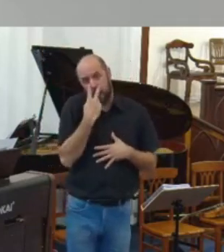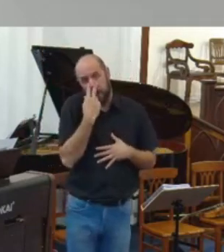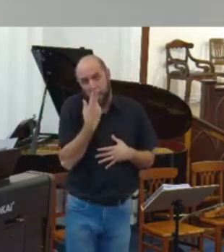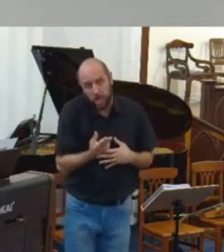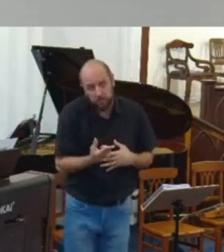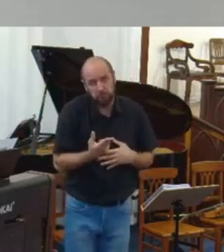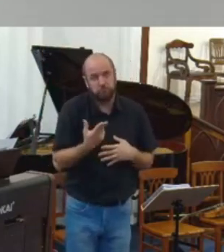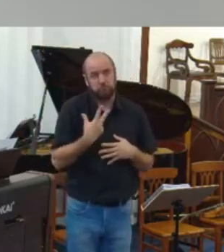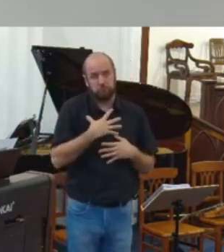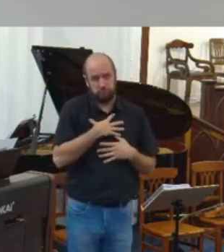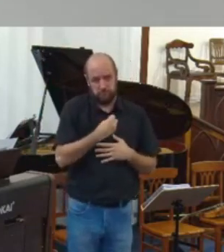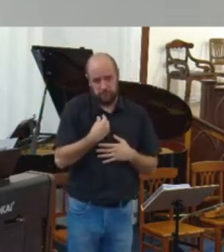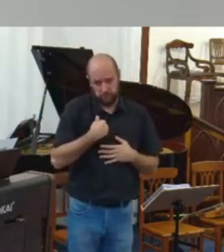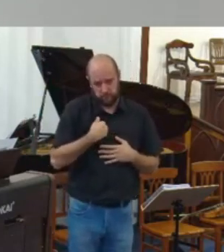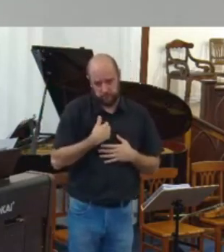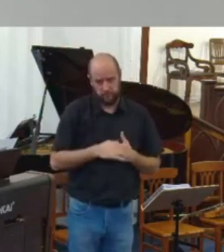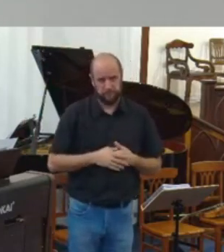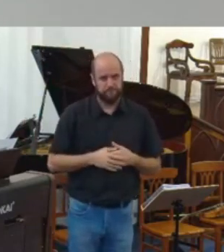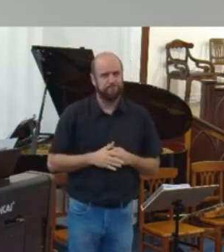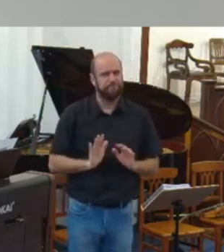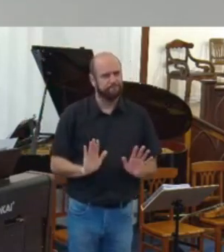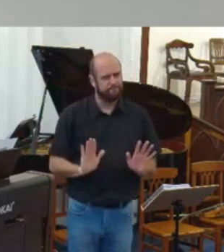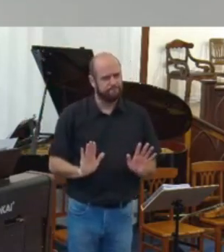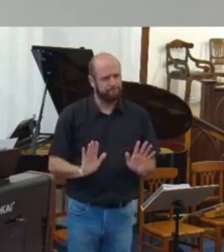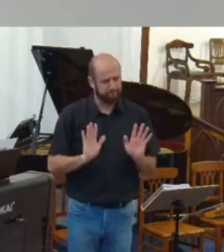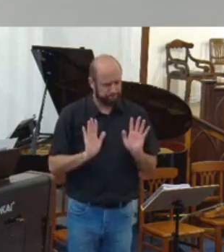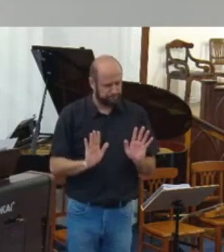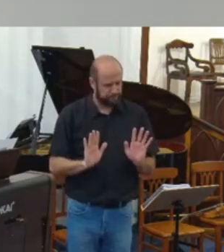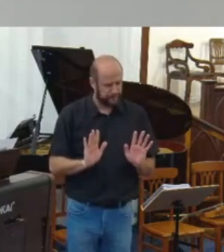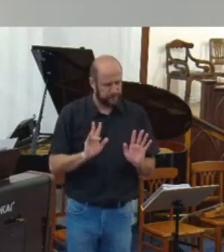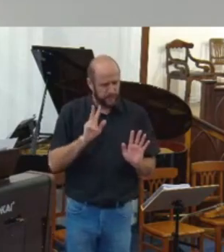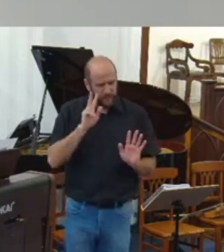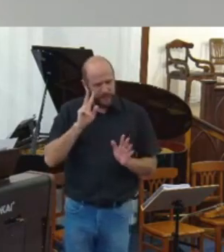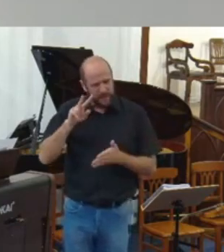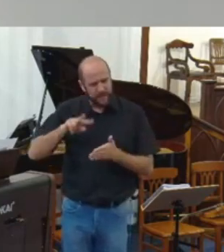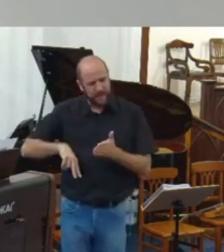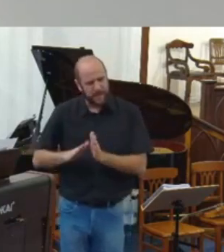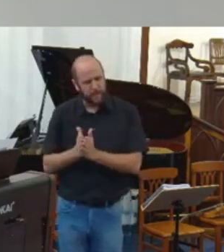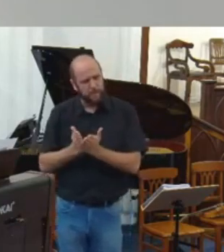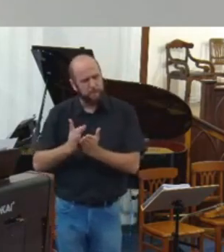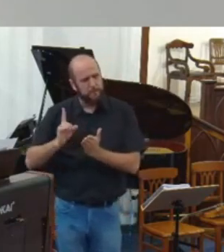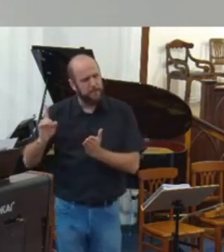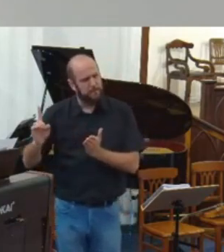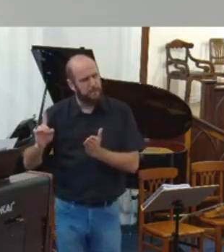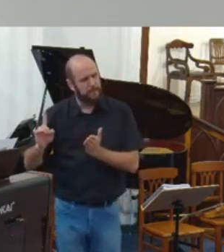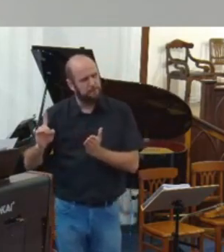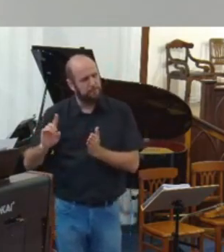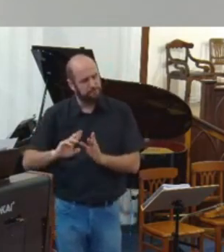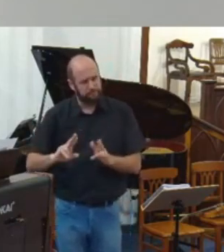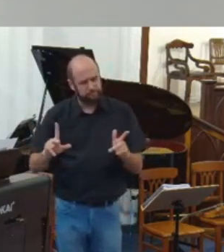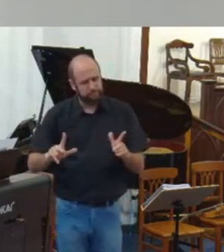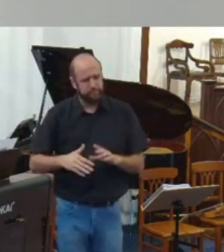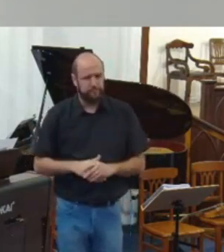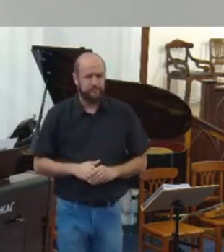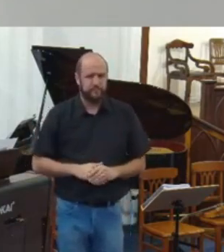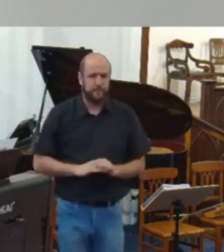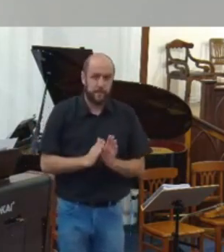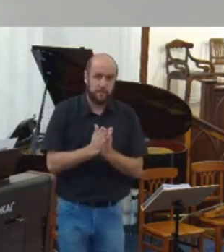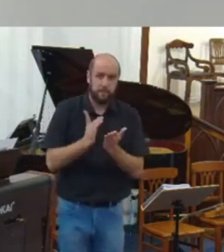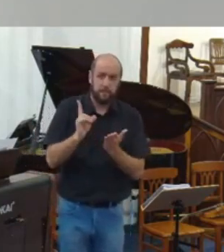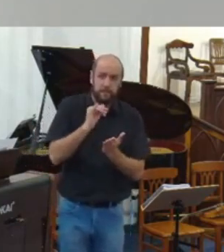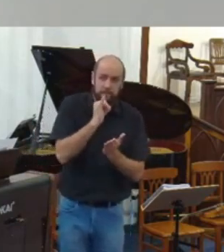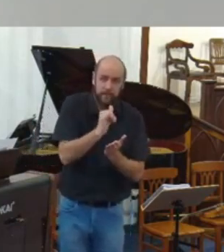filha dele. Mas a Bíblia diz outra coisa. A Bíblia diz que todos os